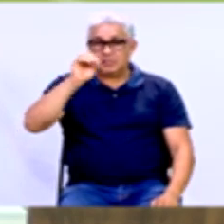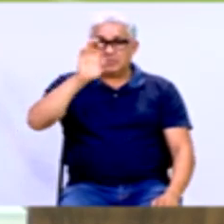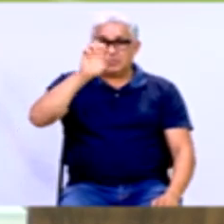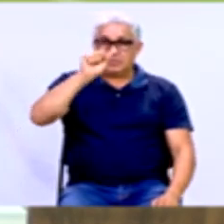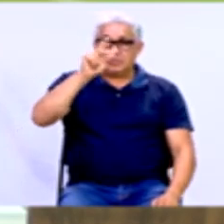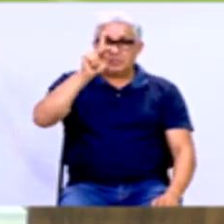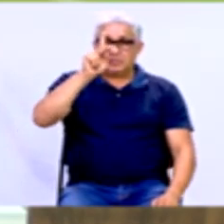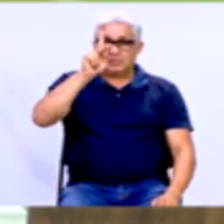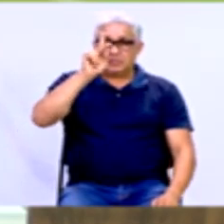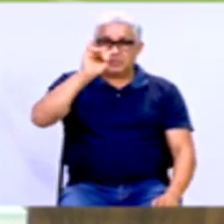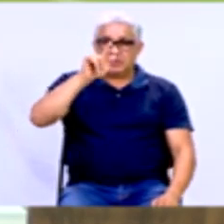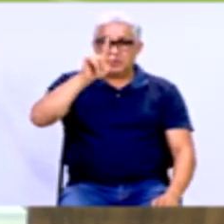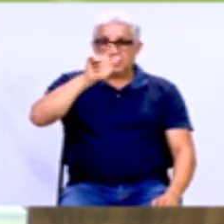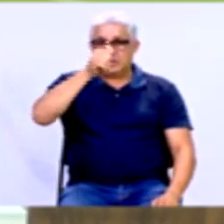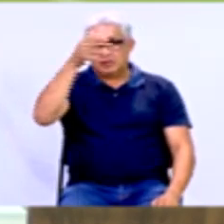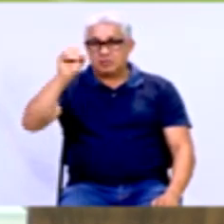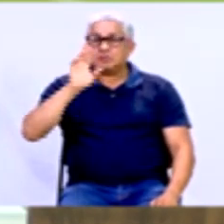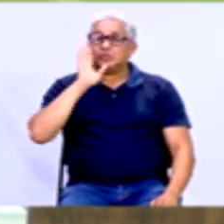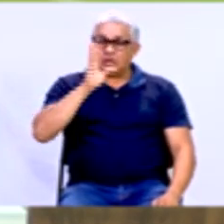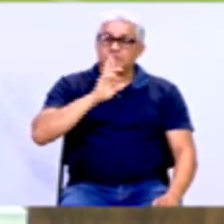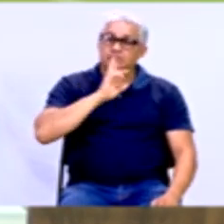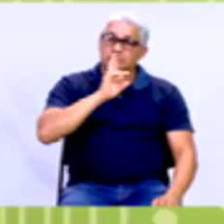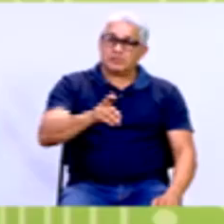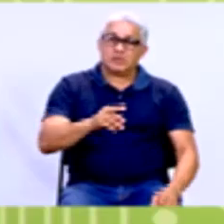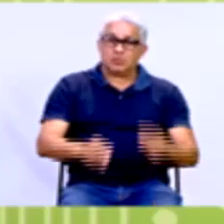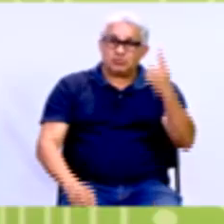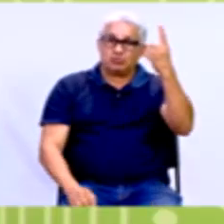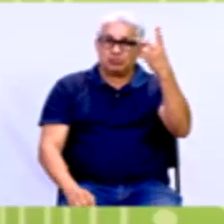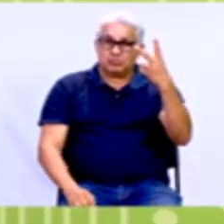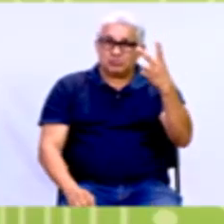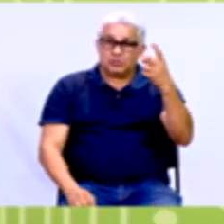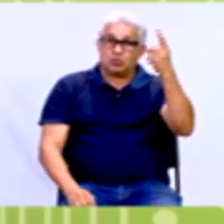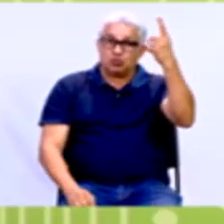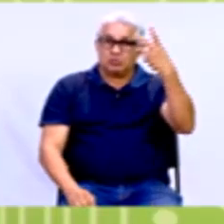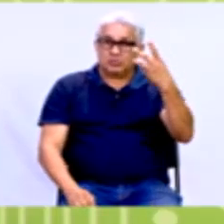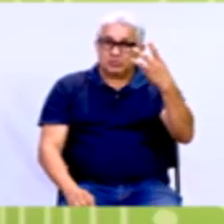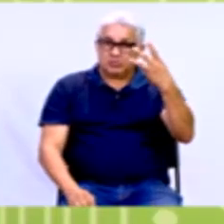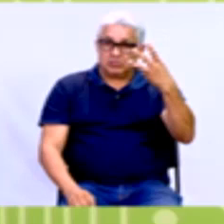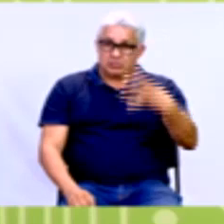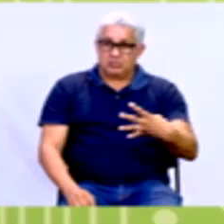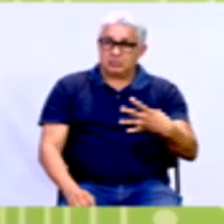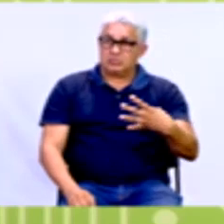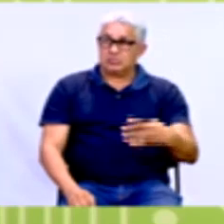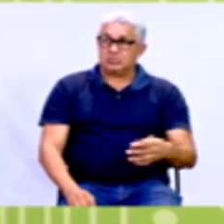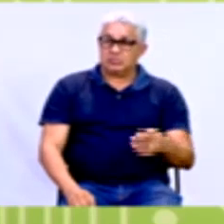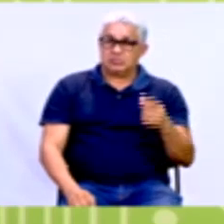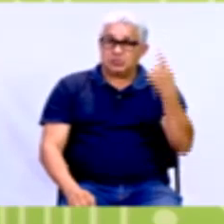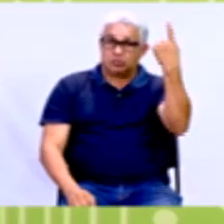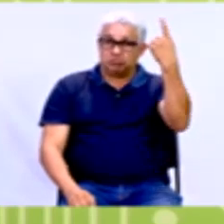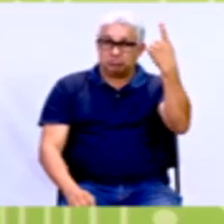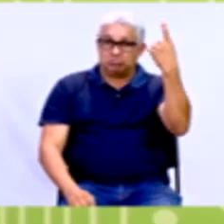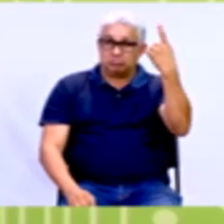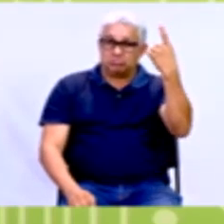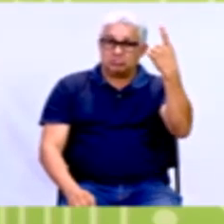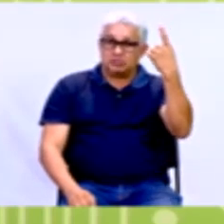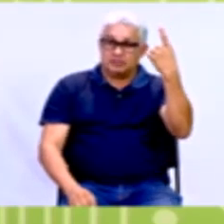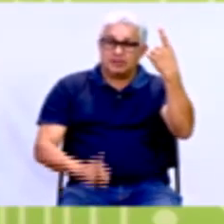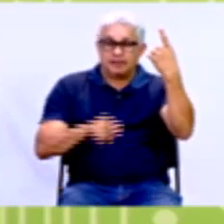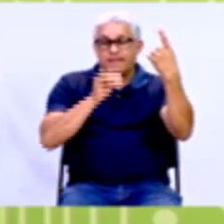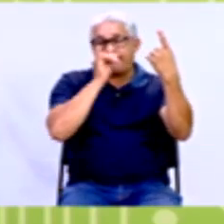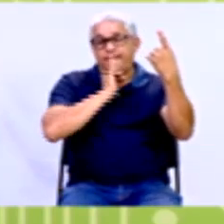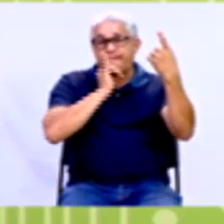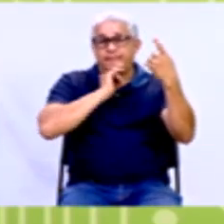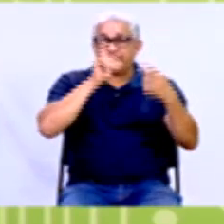A4. Nossa, então vamos conferir isso aí. A nossa questão 1 nada mais é que o exemplo que a